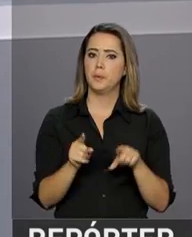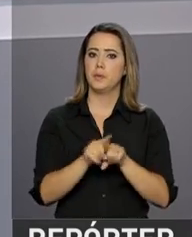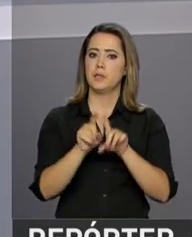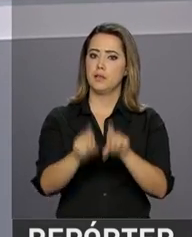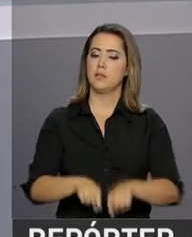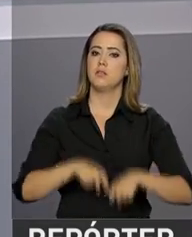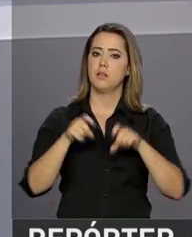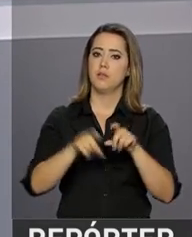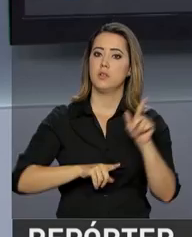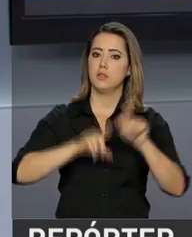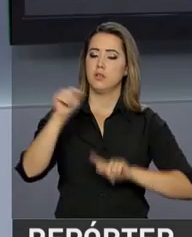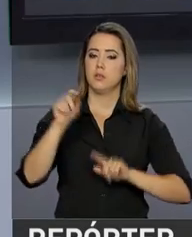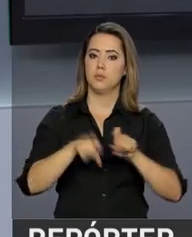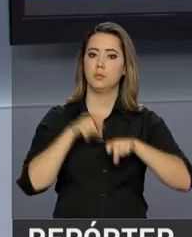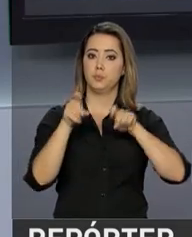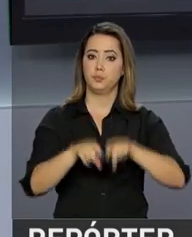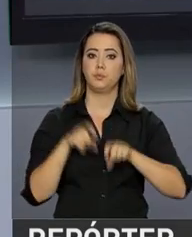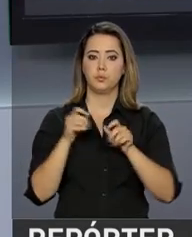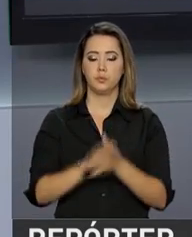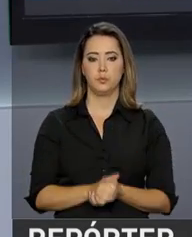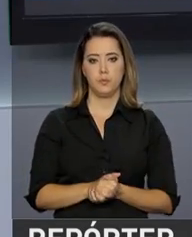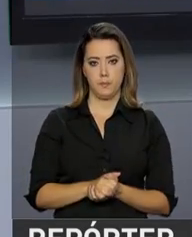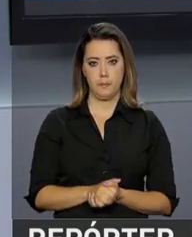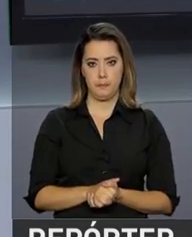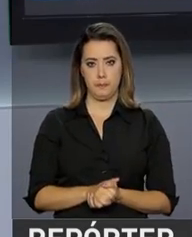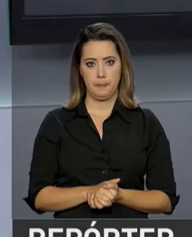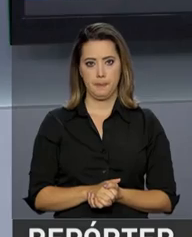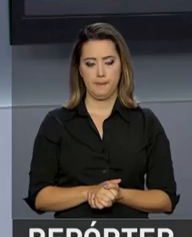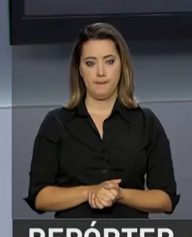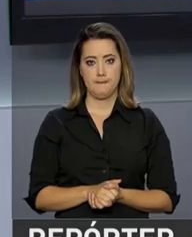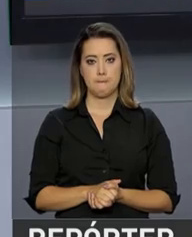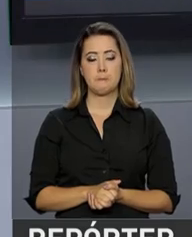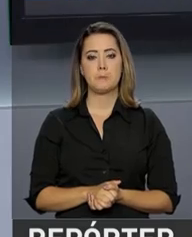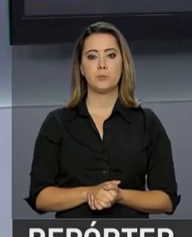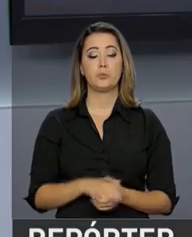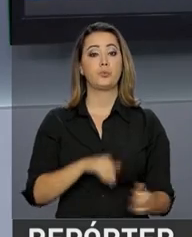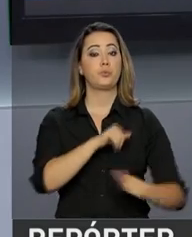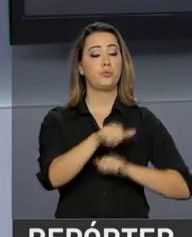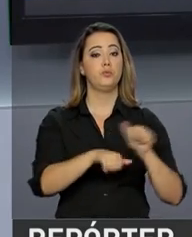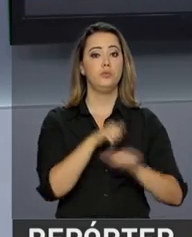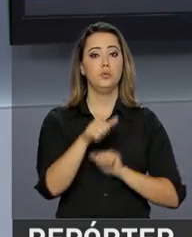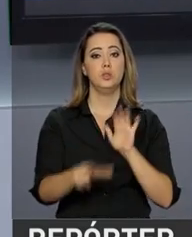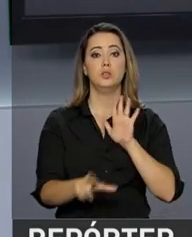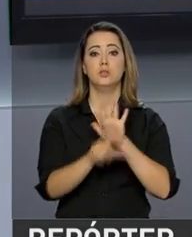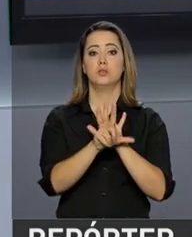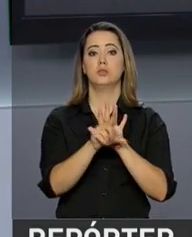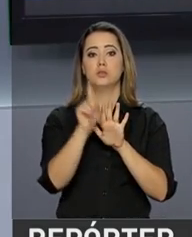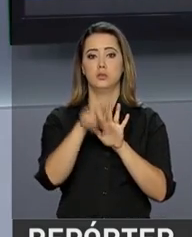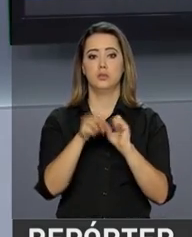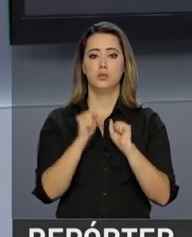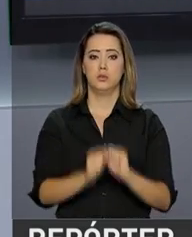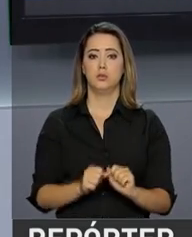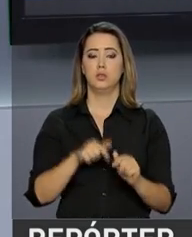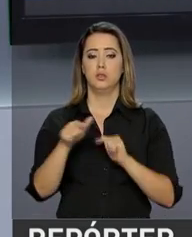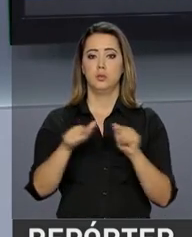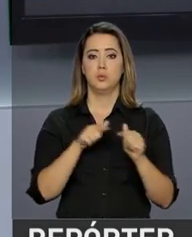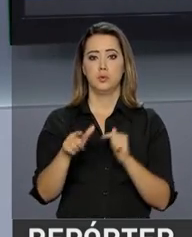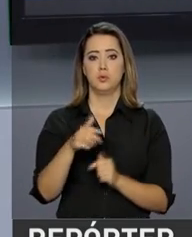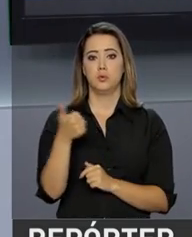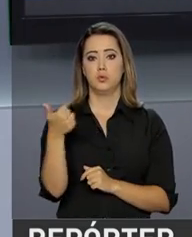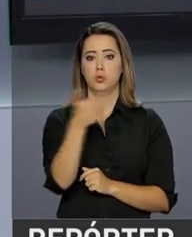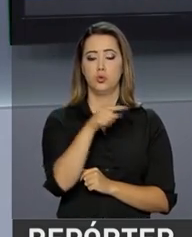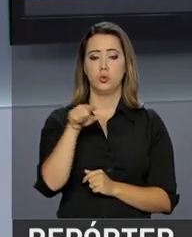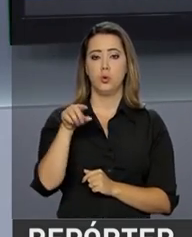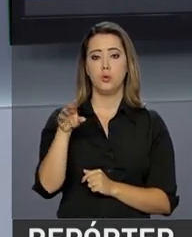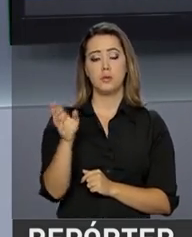da Agricultura uma das mudanças previstas pela Nova legislação trabalhista é a possibilidade da jornada de 12